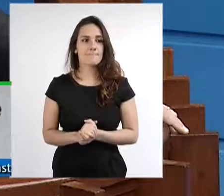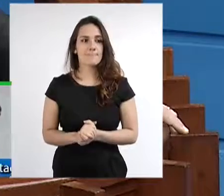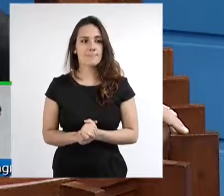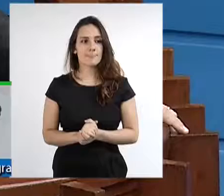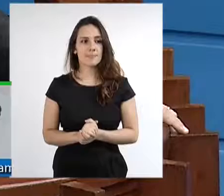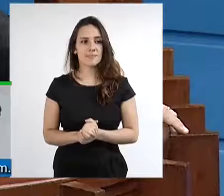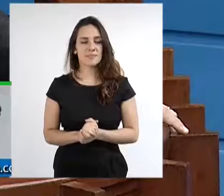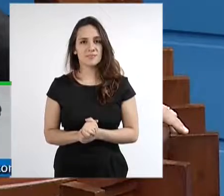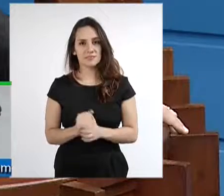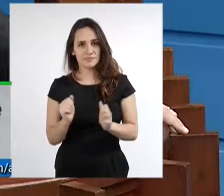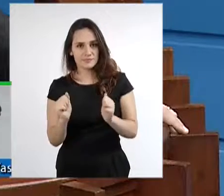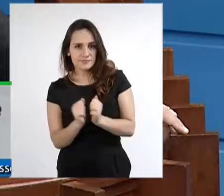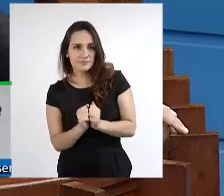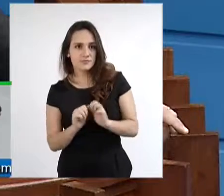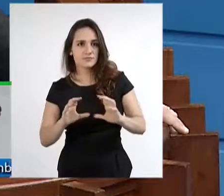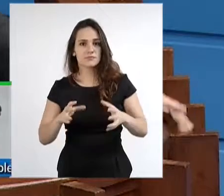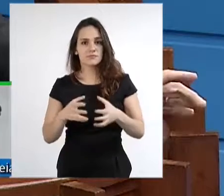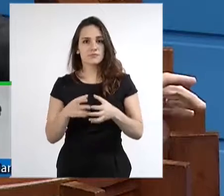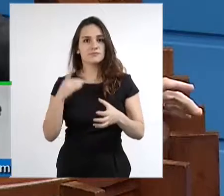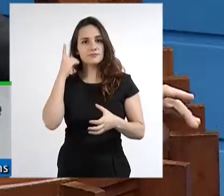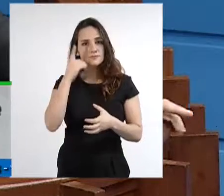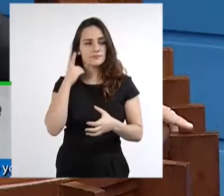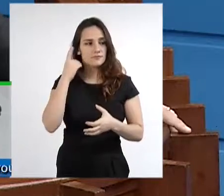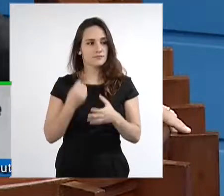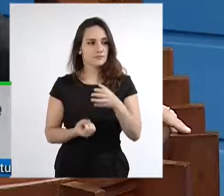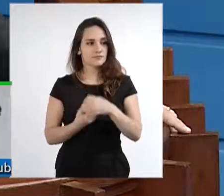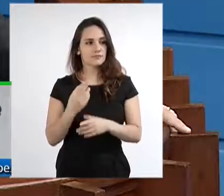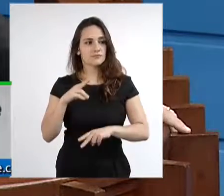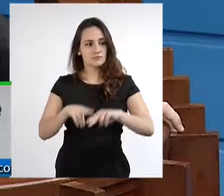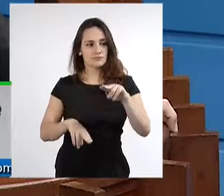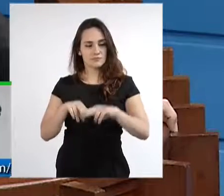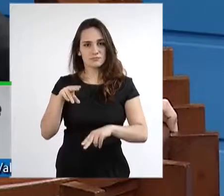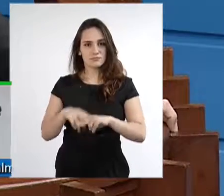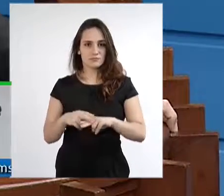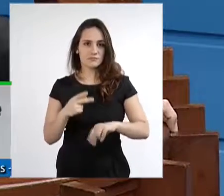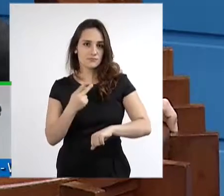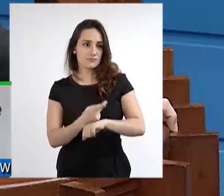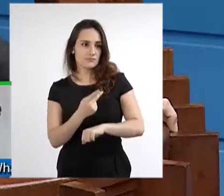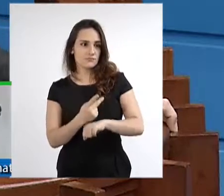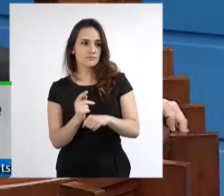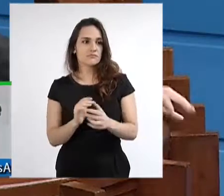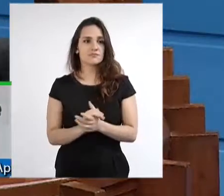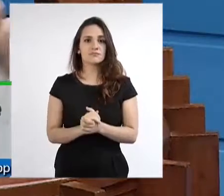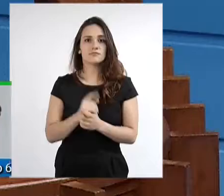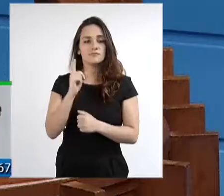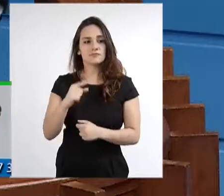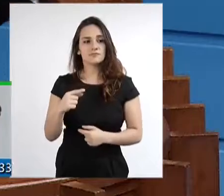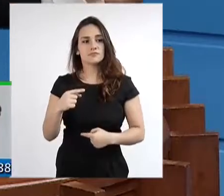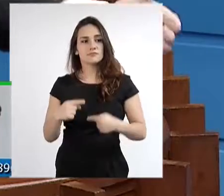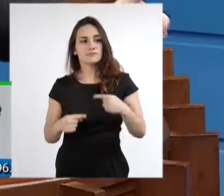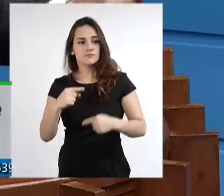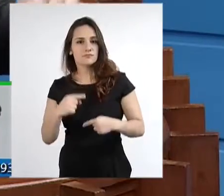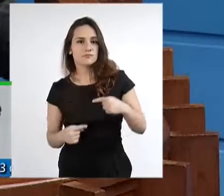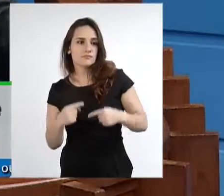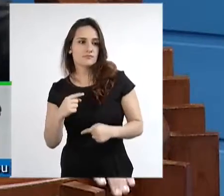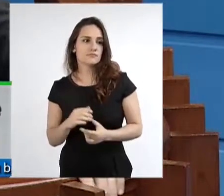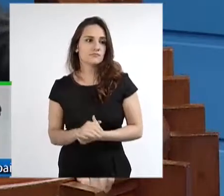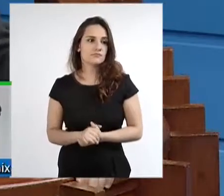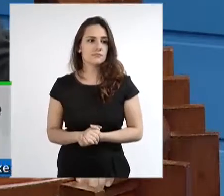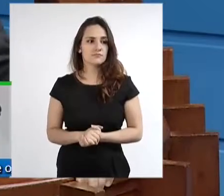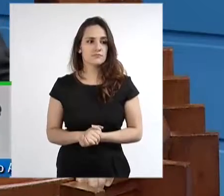junto com os nobres colegas deputados, o Junho Prata, para discutir essa